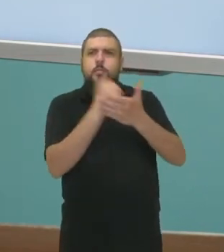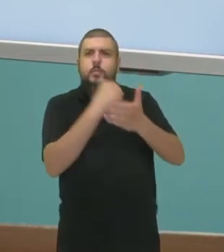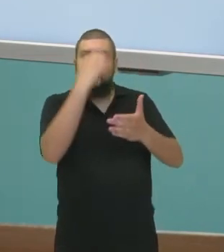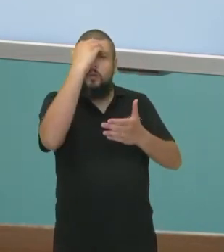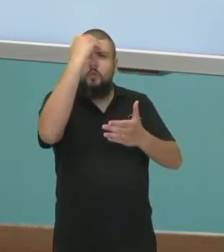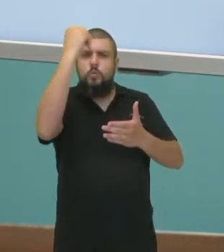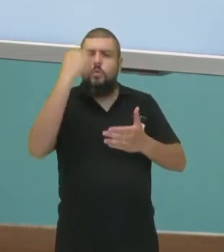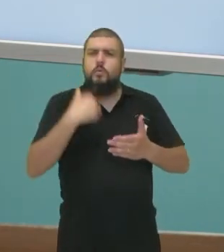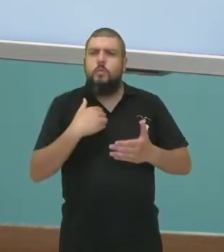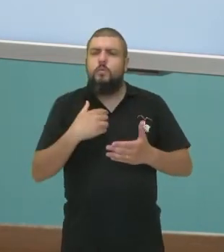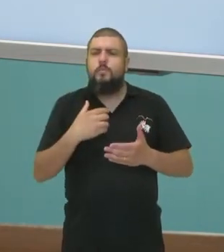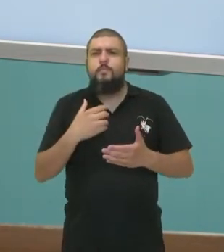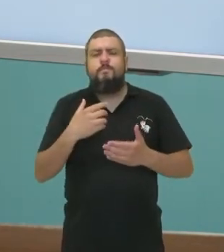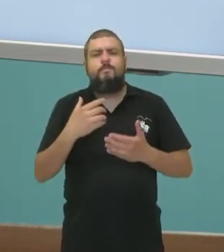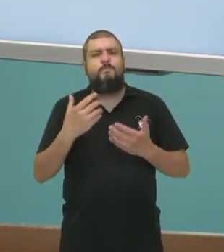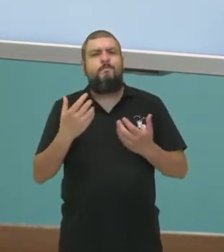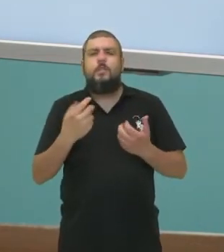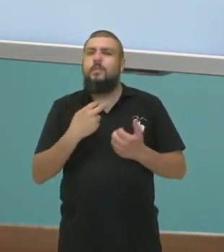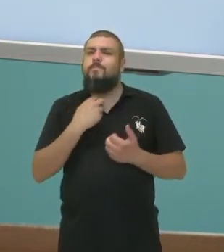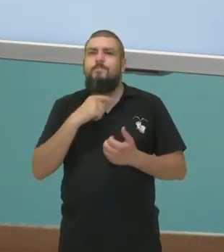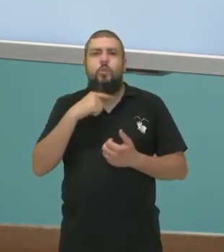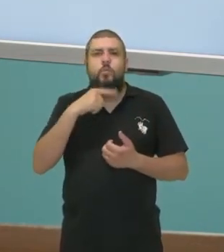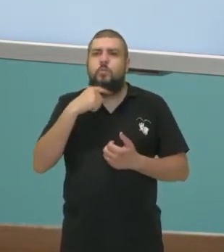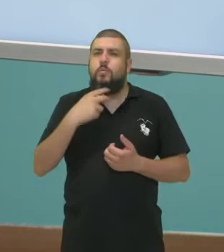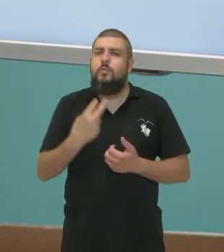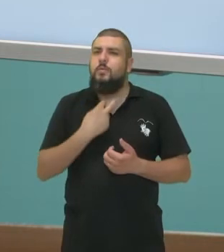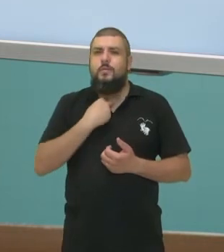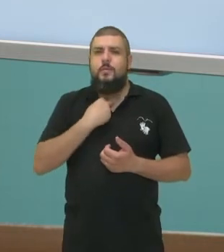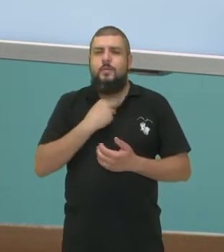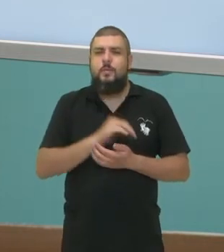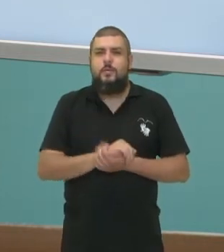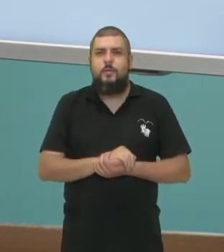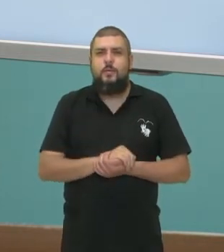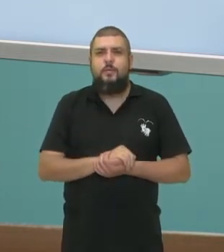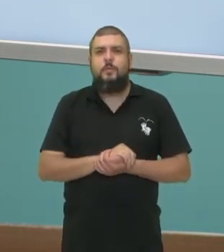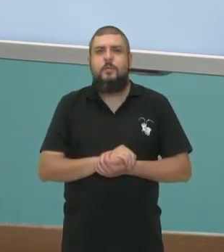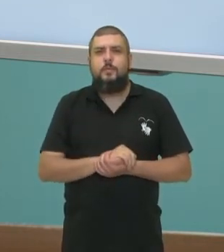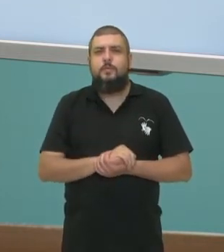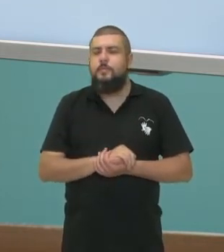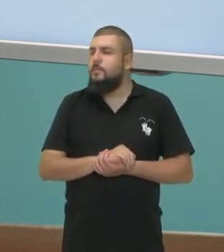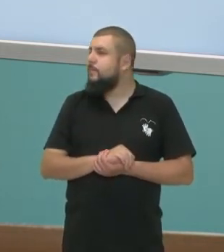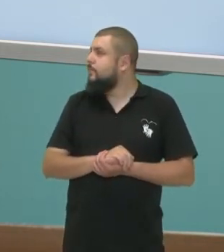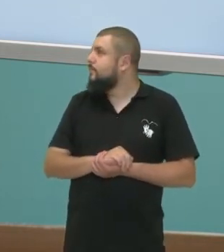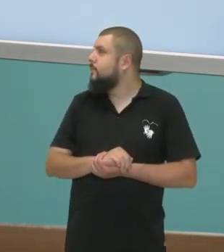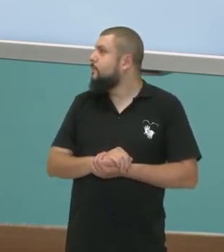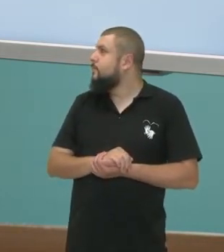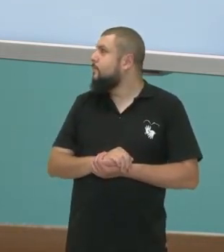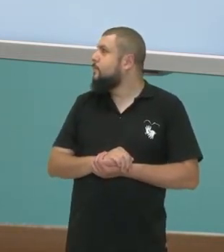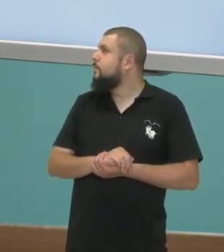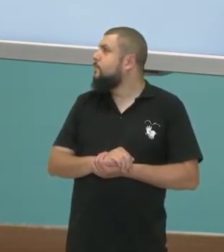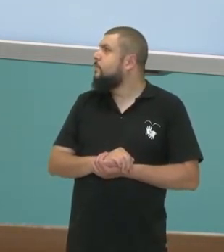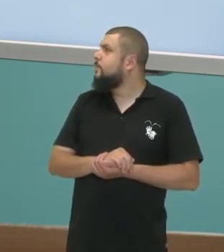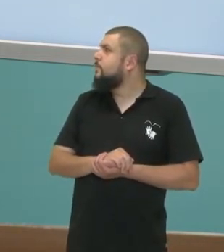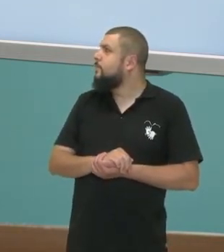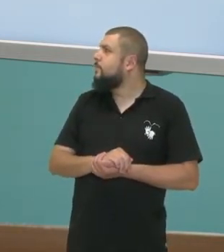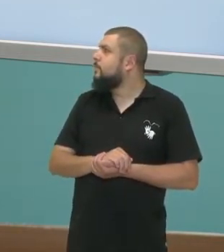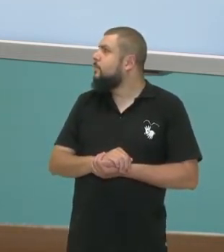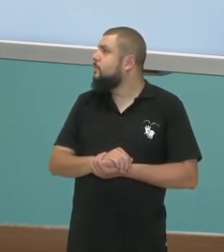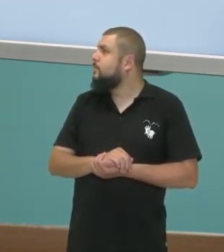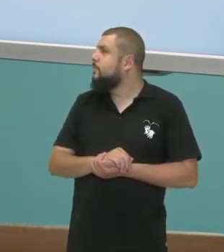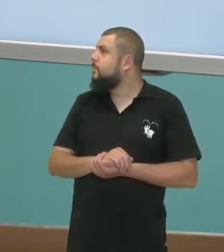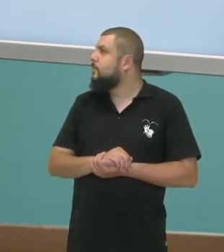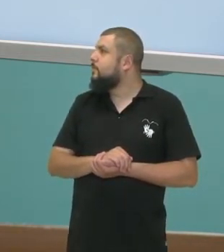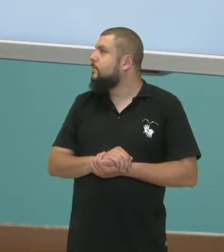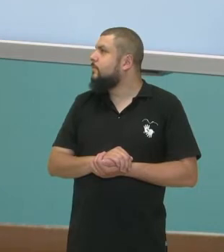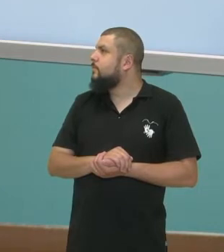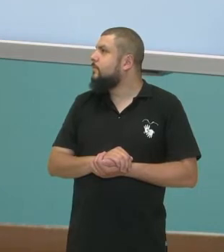econômica da família não permite que se adquiram roupas de marcas reconocidas para seus filhos. A